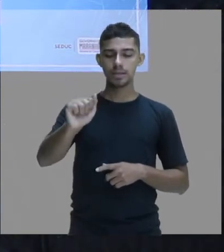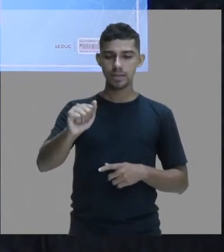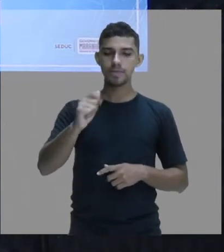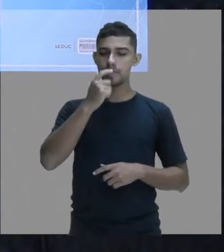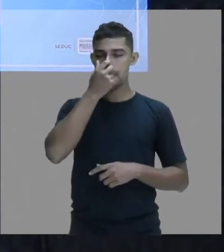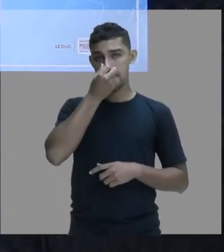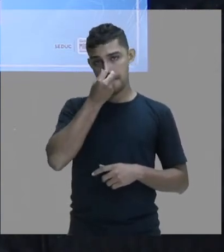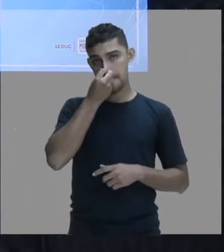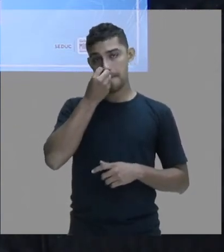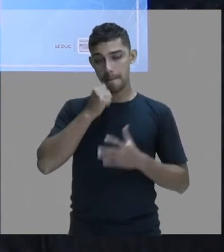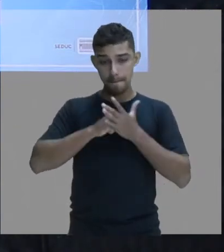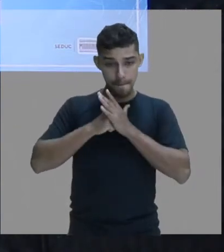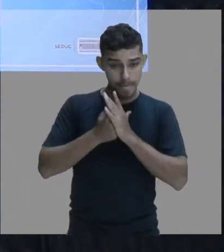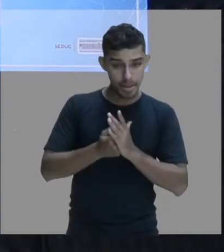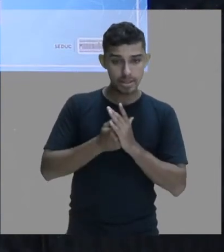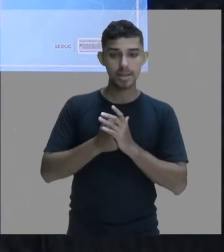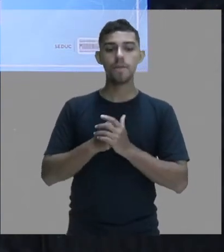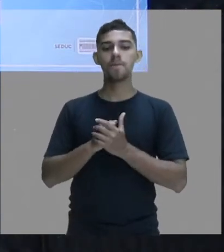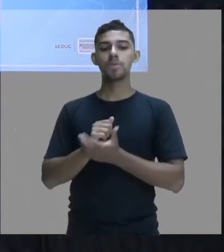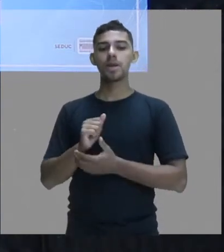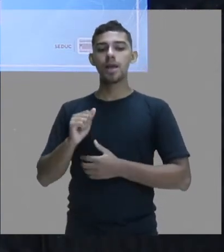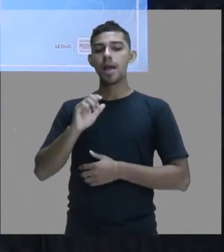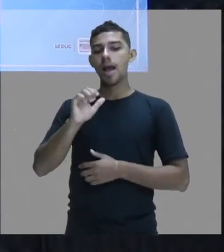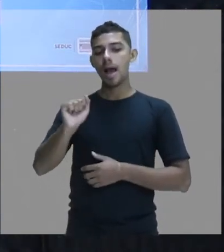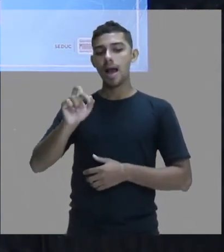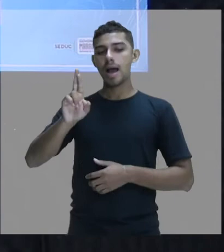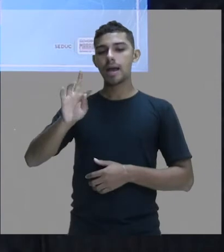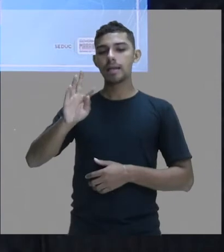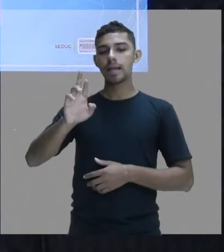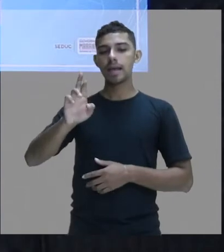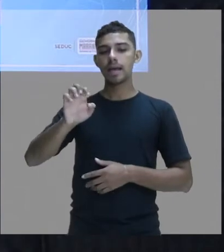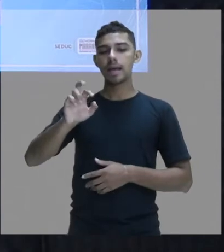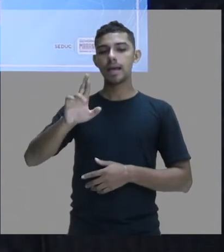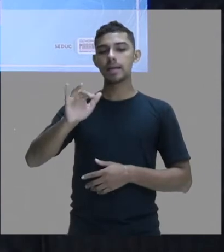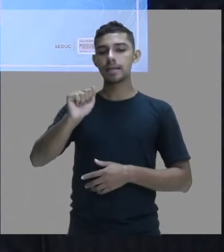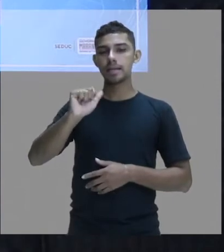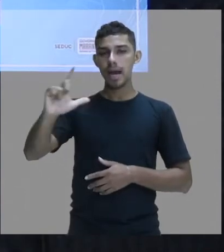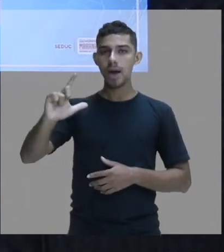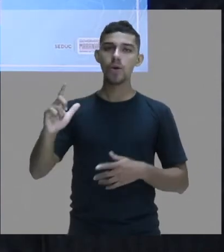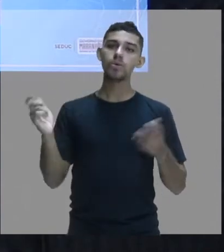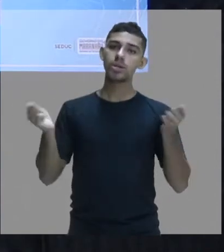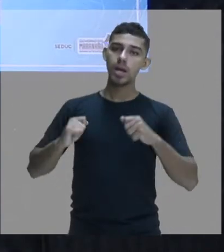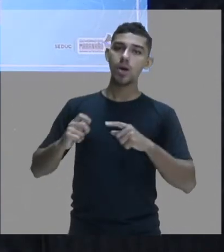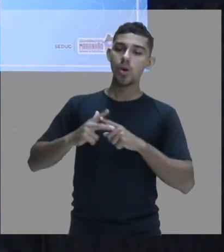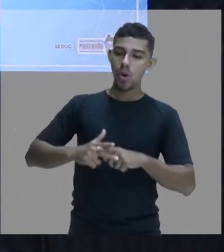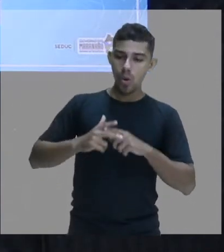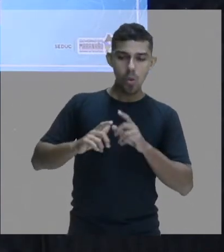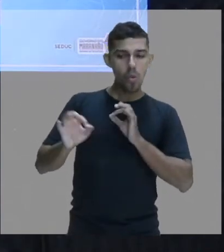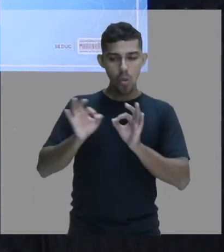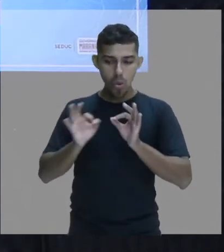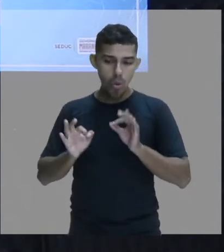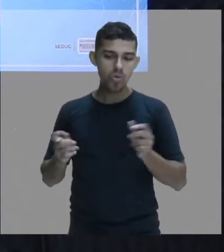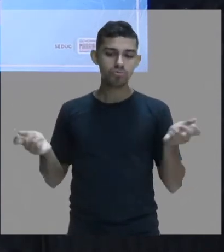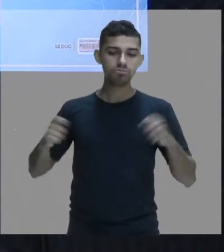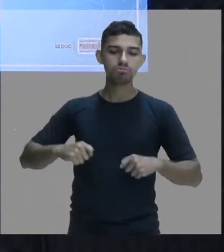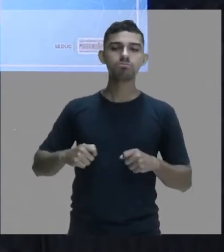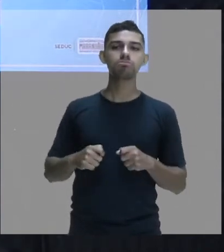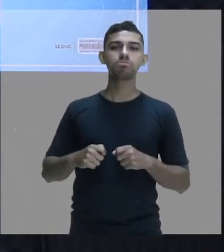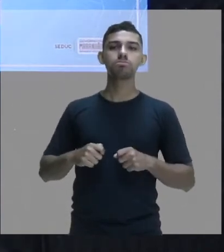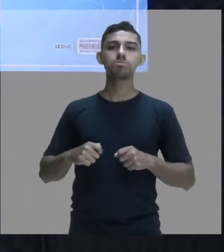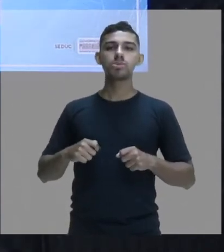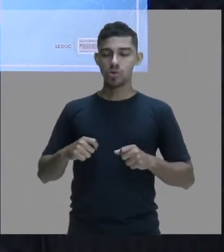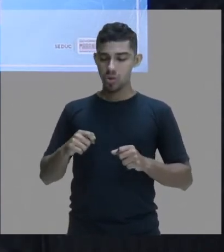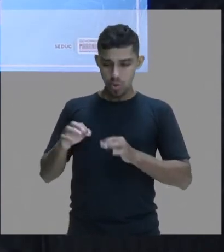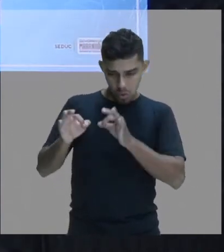pressão arterial, ela tende a diminuir também. Tende a gente ter um controle dessa pressão arterial, porque o nosso organismo,